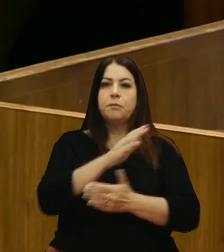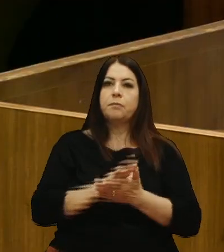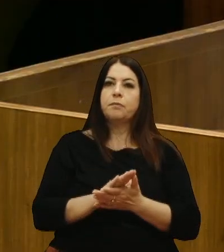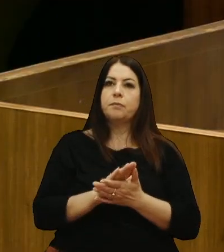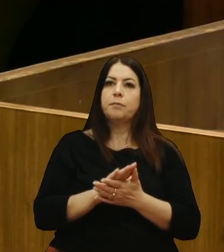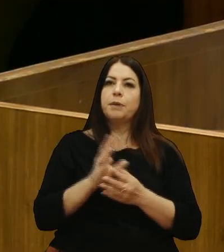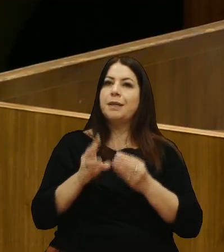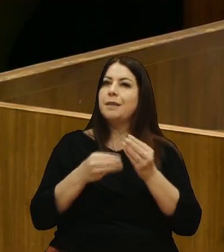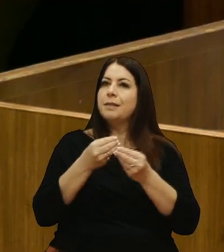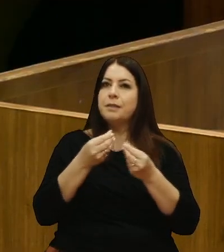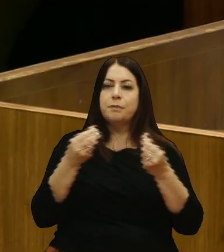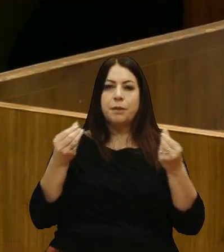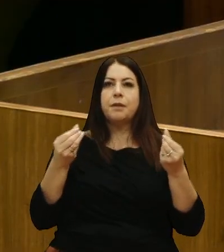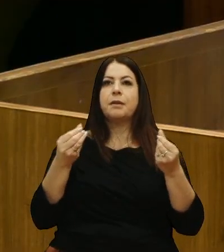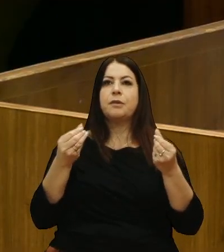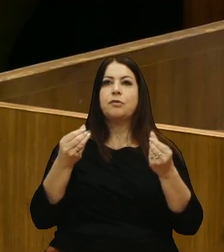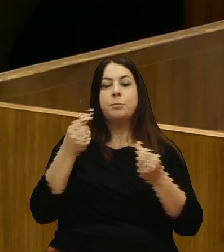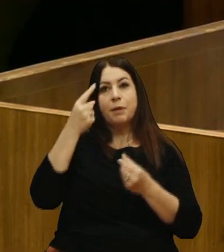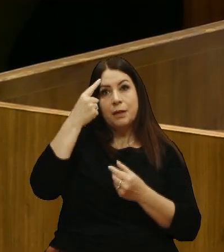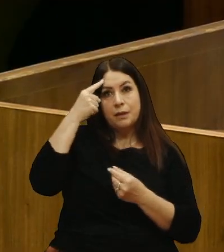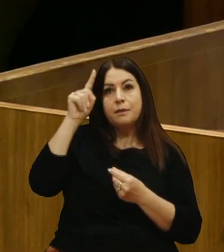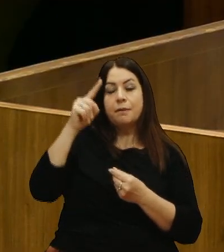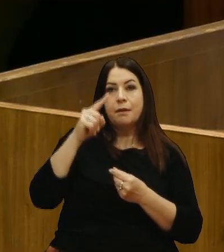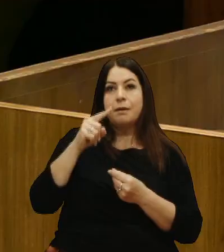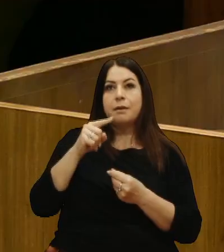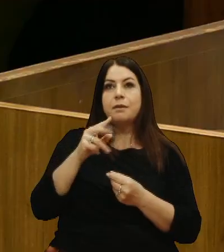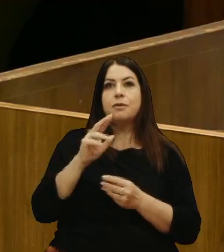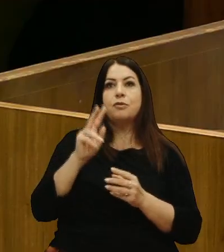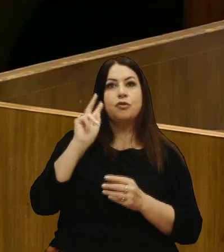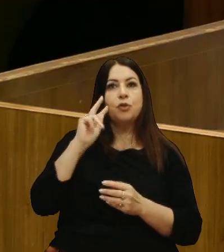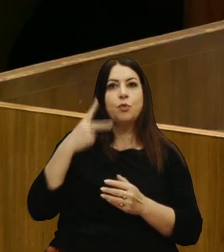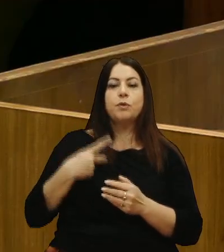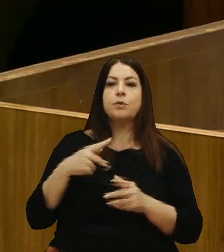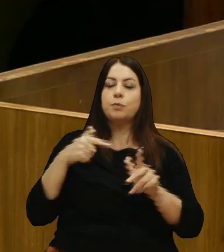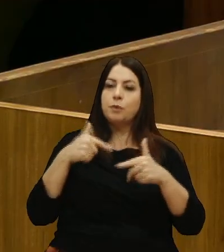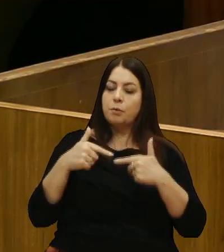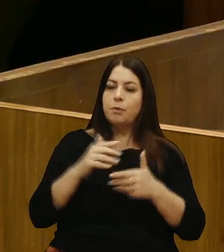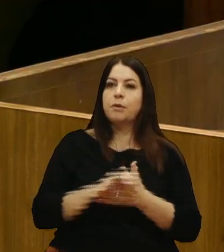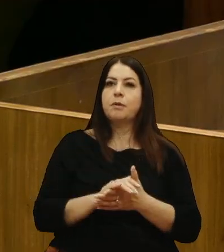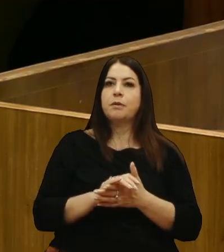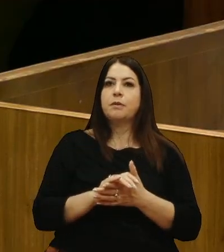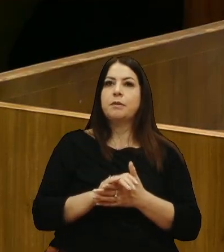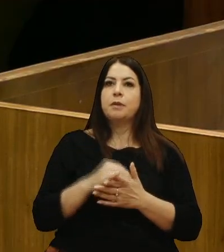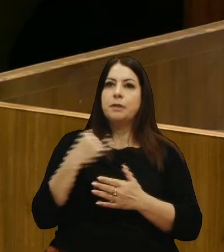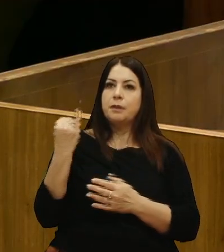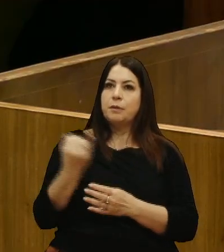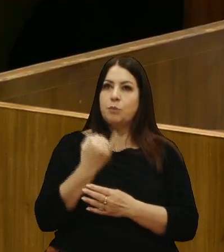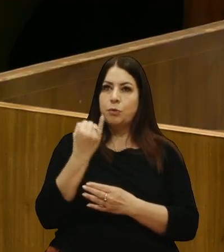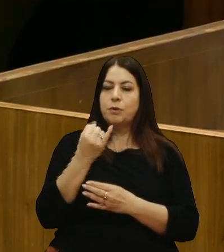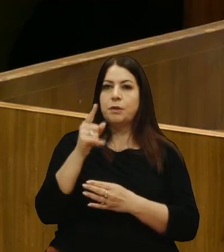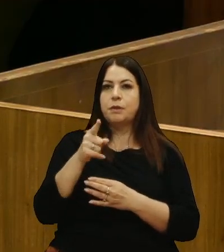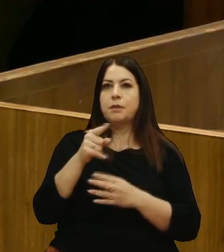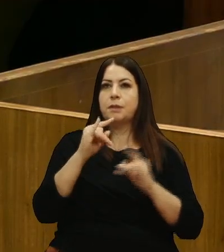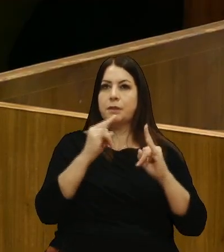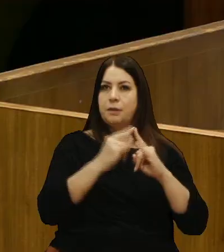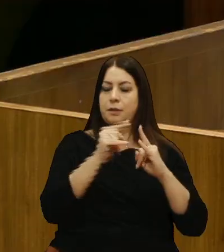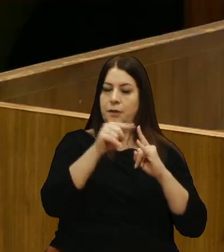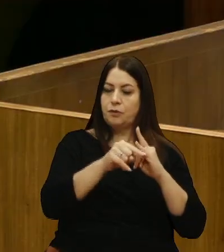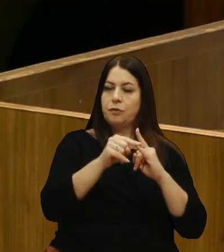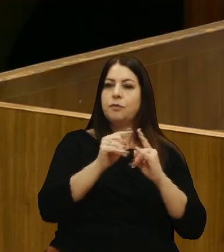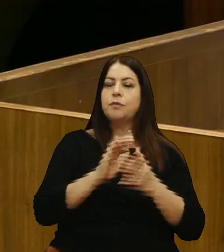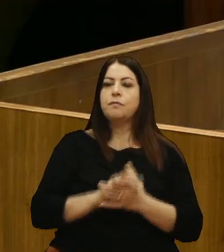pela sensibilidade e pela iniciativa de reconhecer o trabalho e a relevância